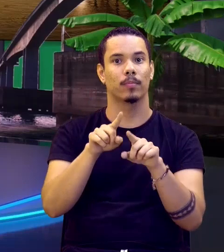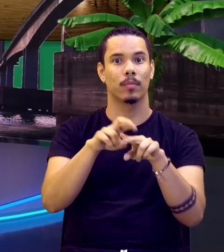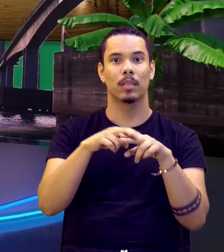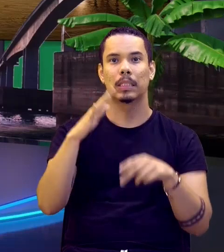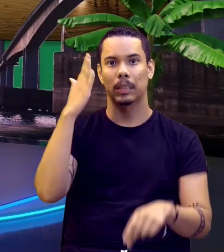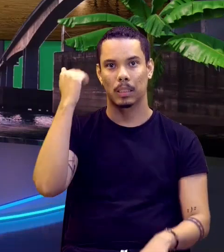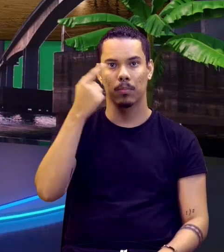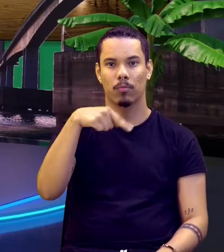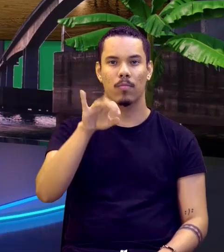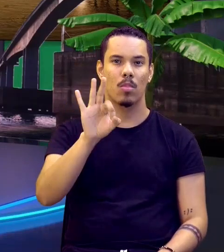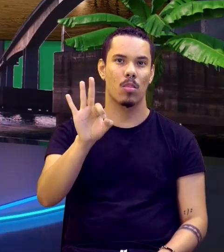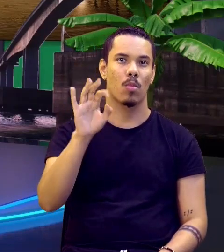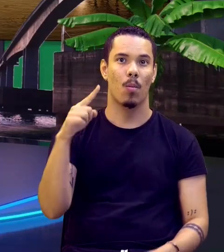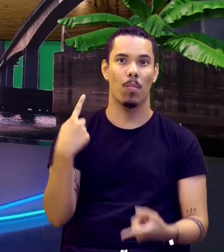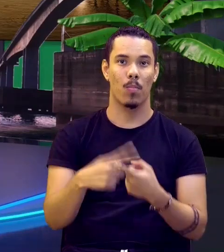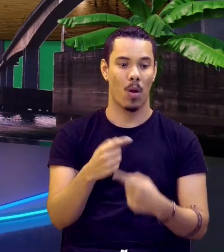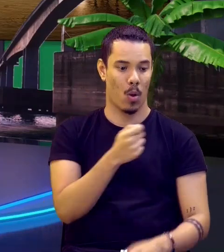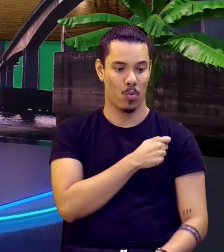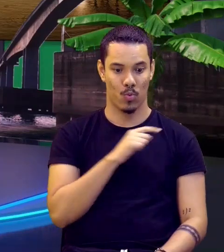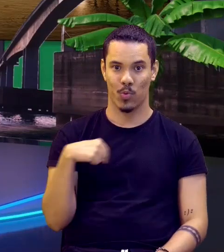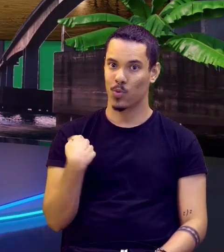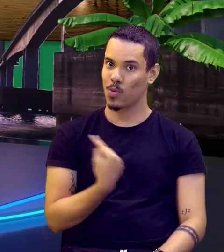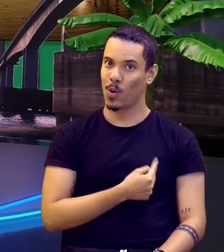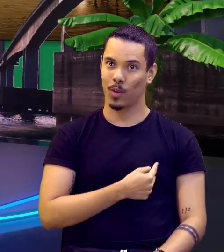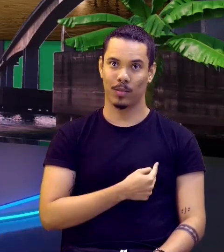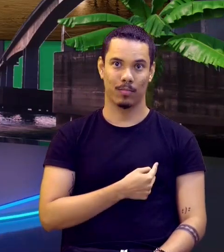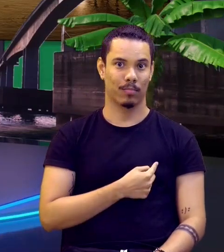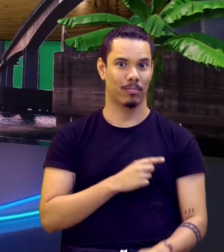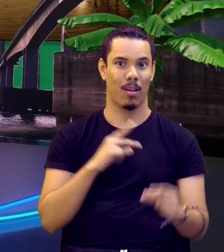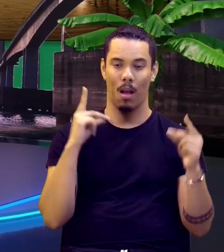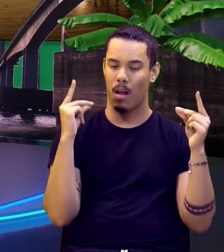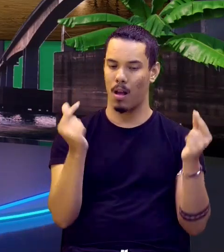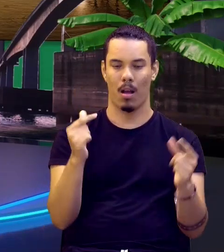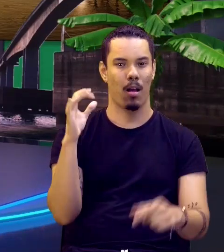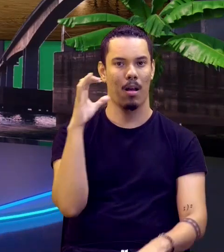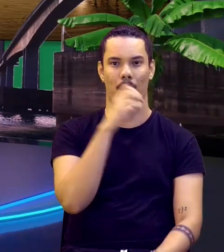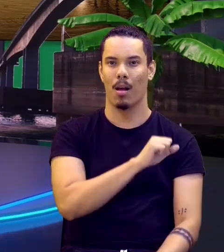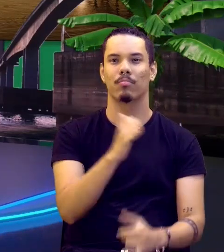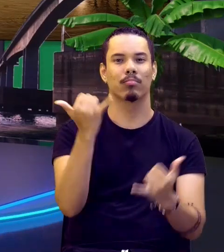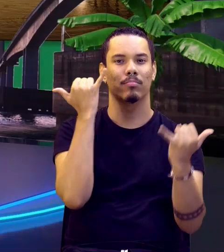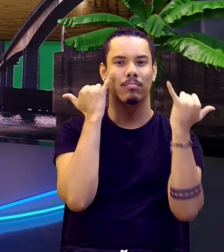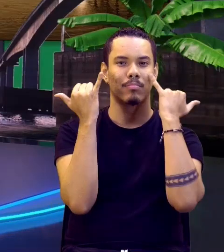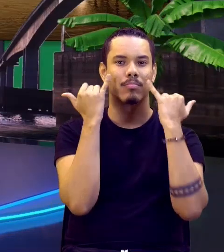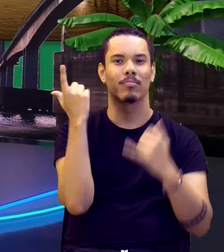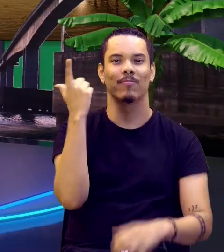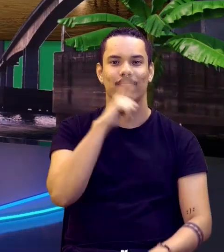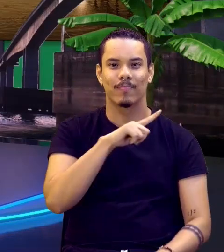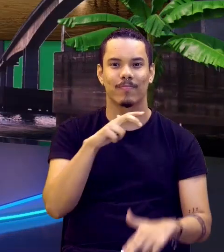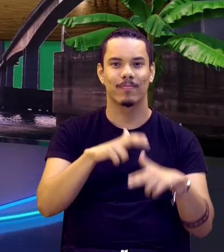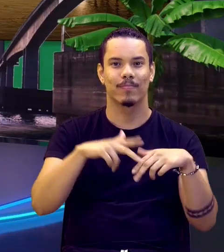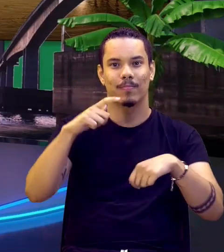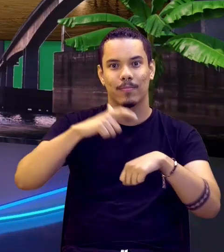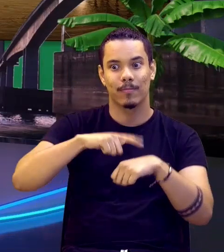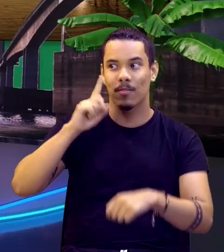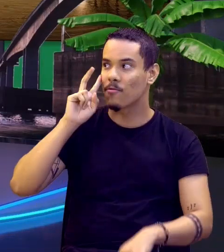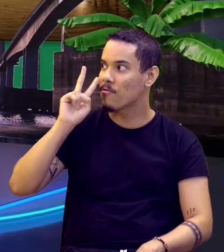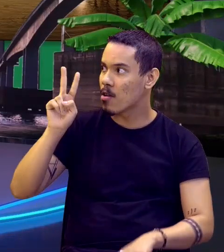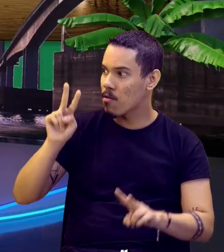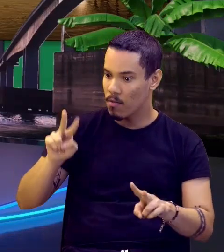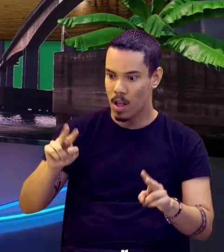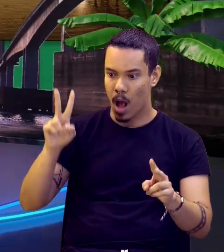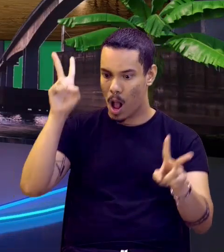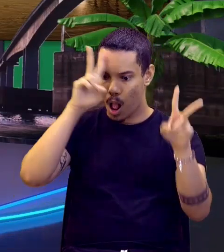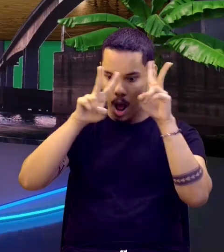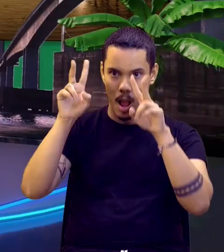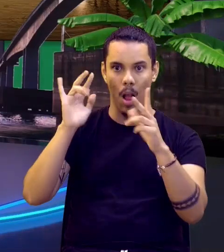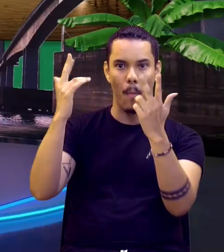linha, são aluno nosso. Pô, é 2 tempos, então, para pegar, né, a informação. Fechou. Então, na hora que ele vê lá a alternativa, lembrei da